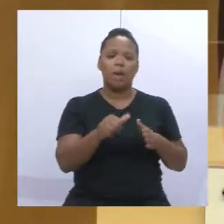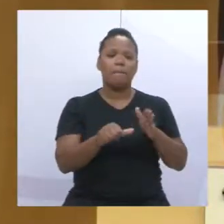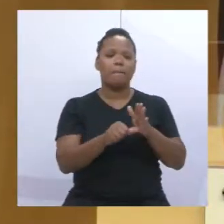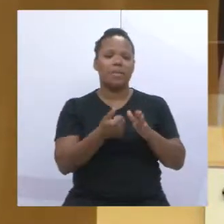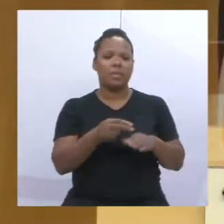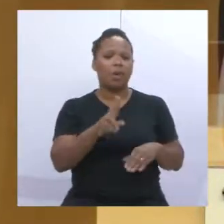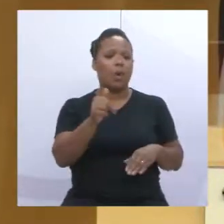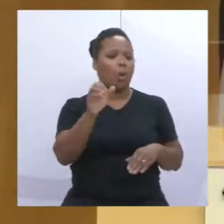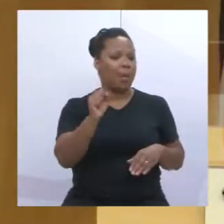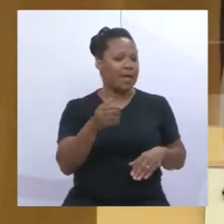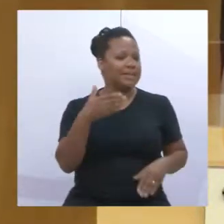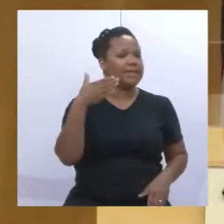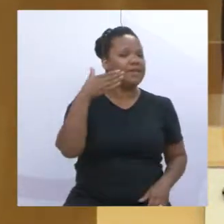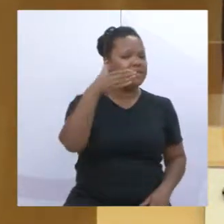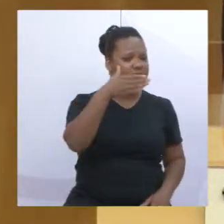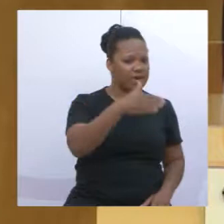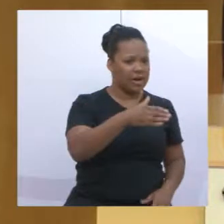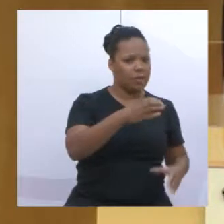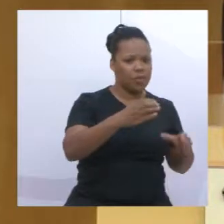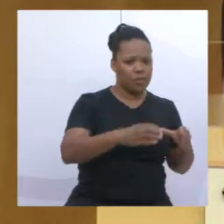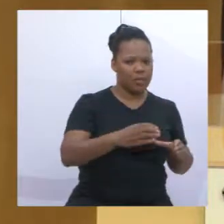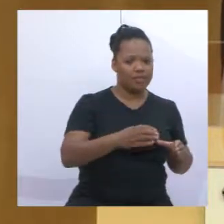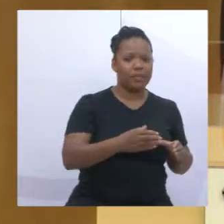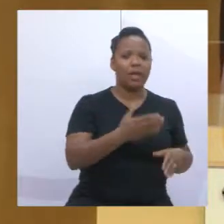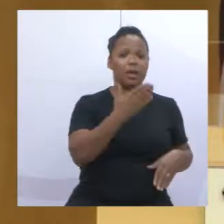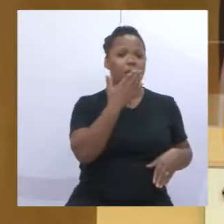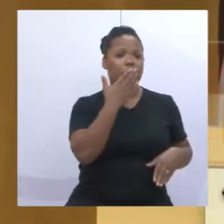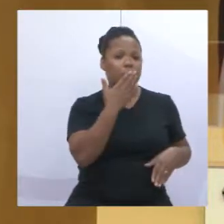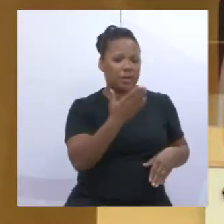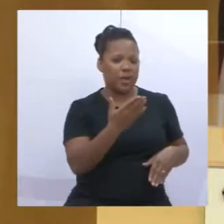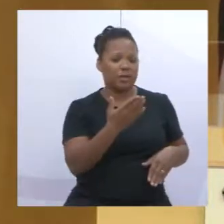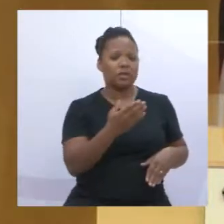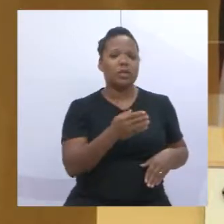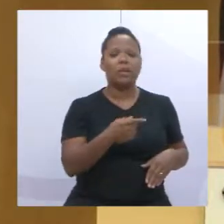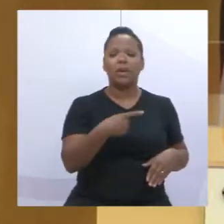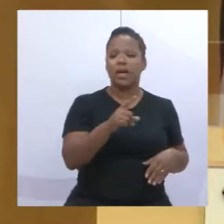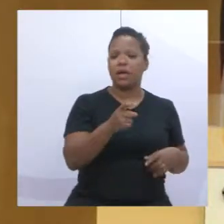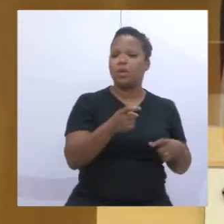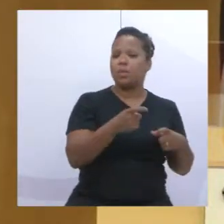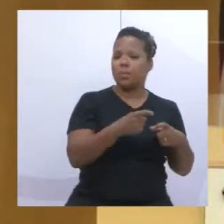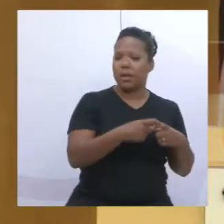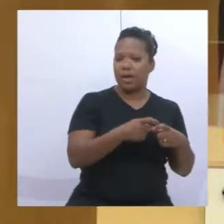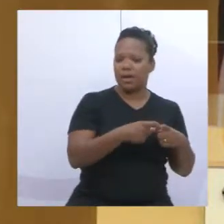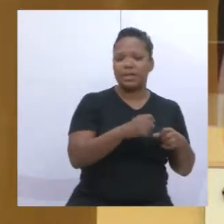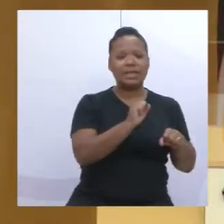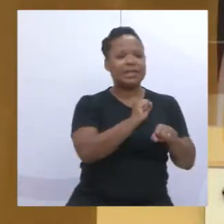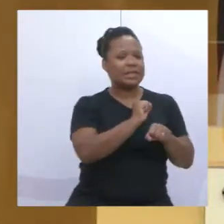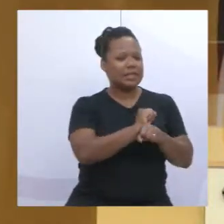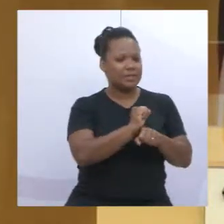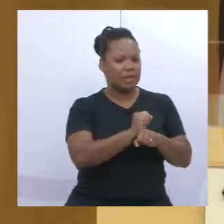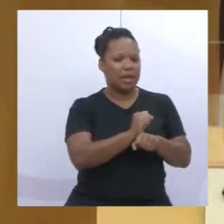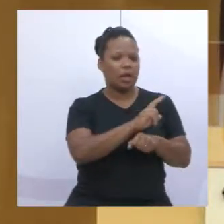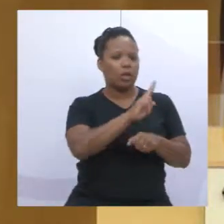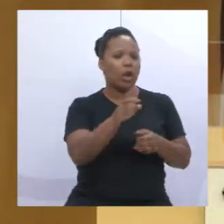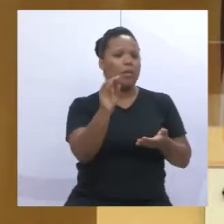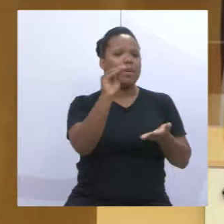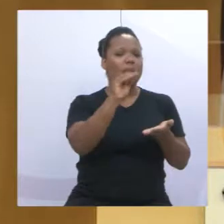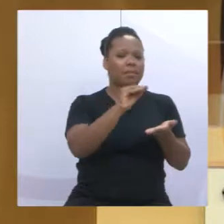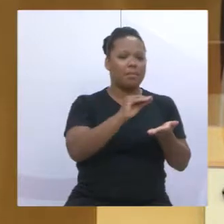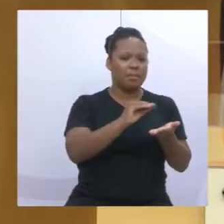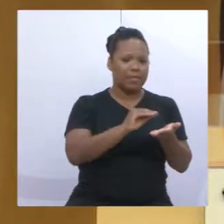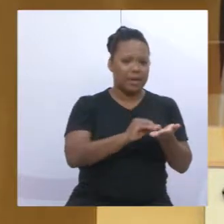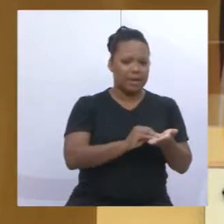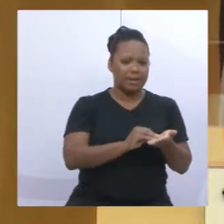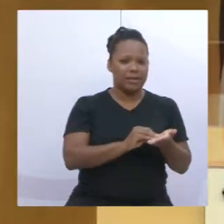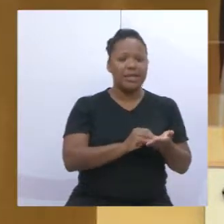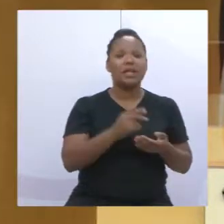posto de saúde no seu bairro, solicita uma consulta com um clínico geral, aguarda a marcação dessa consulta e